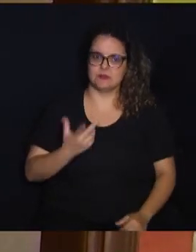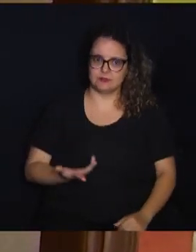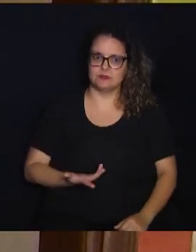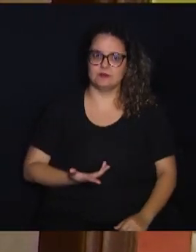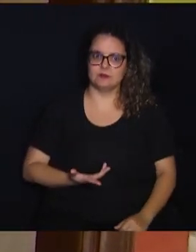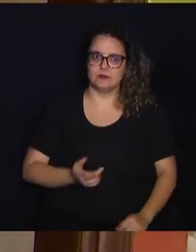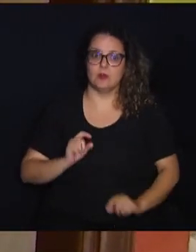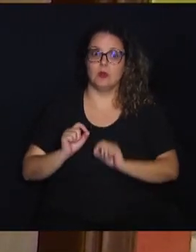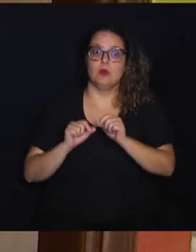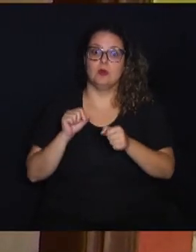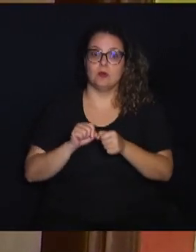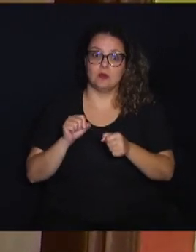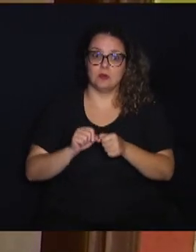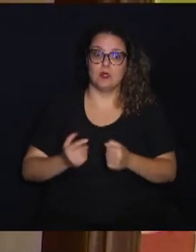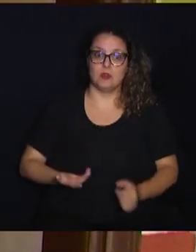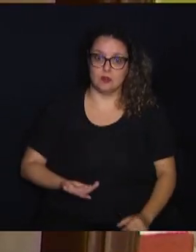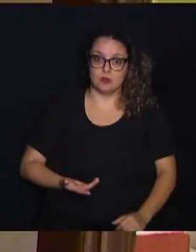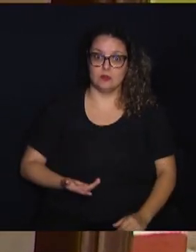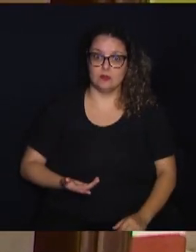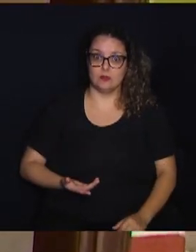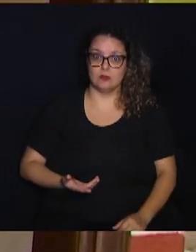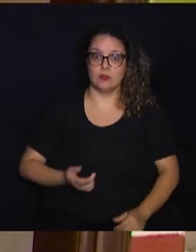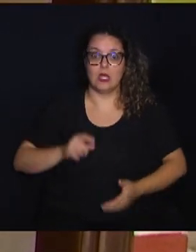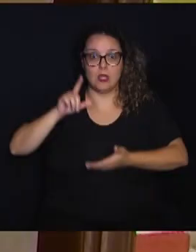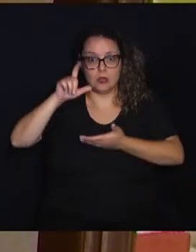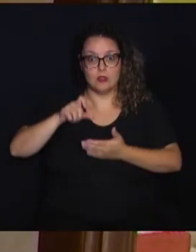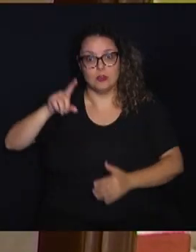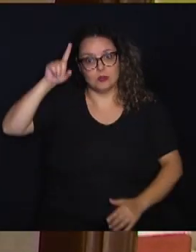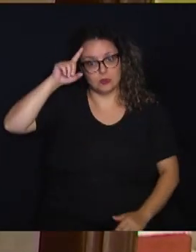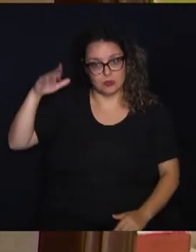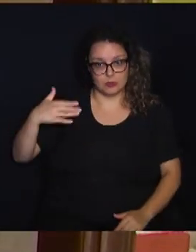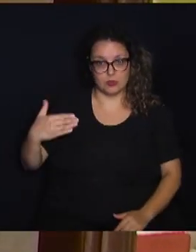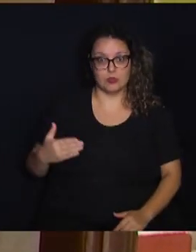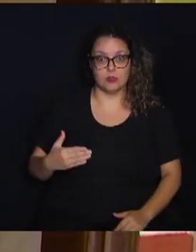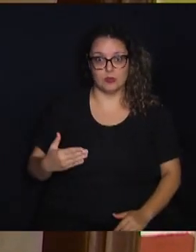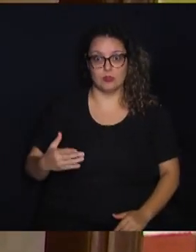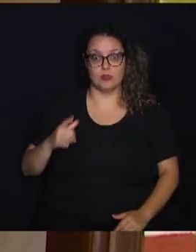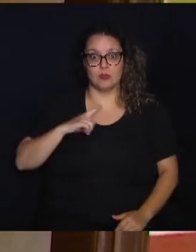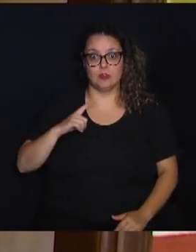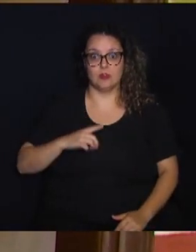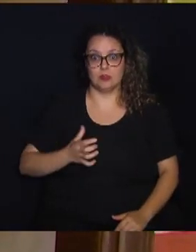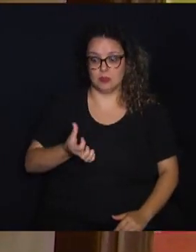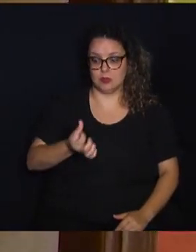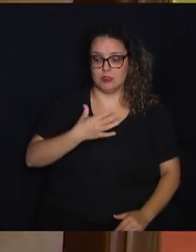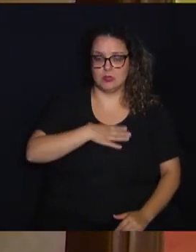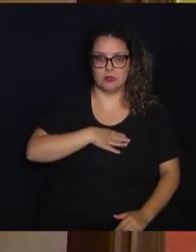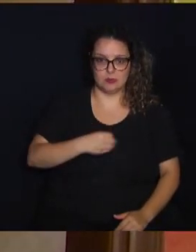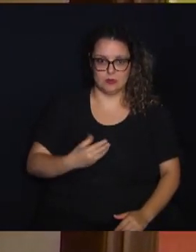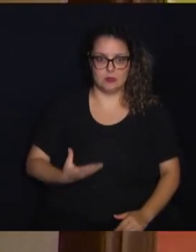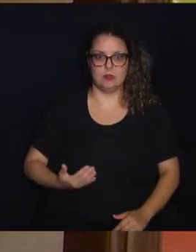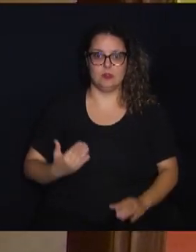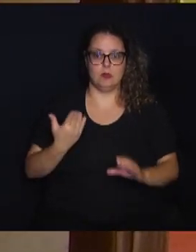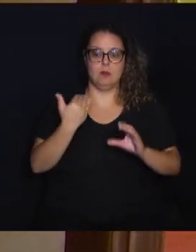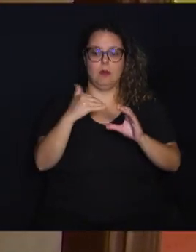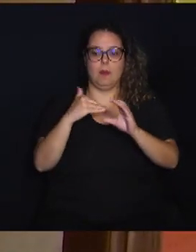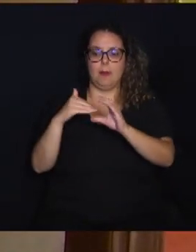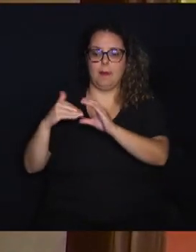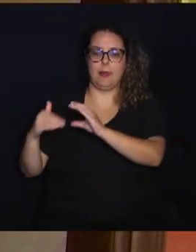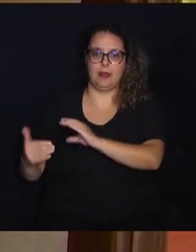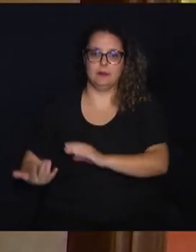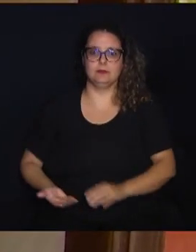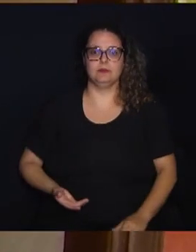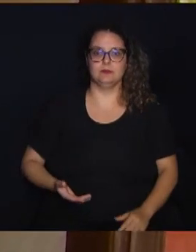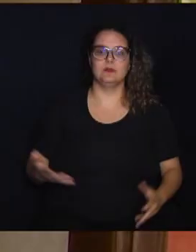que eu faço? Sempre eu tiro uma foto, todo dia que eu venho. Eu tenho 6 filhos. Mando para eles e eles